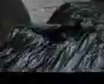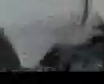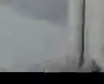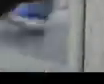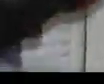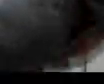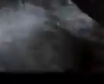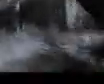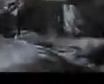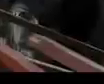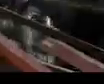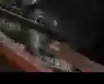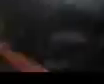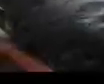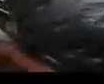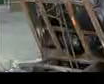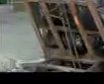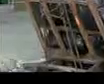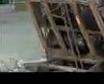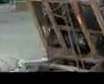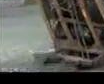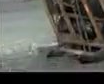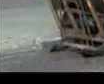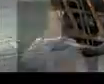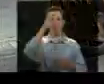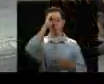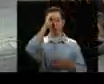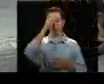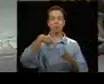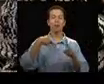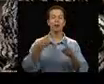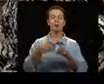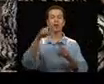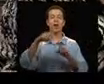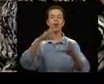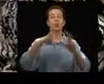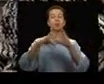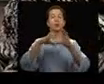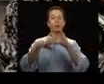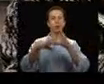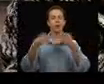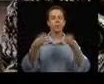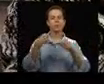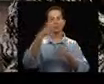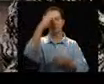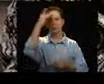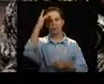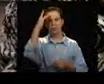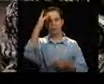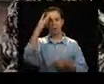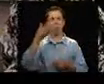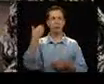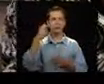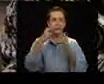Estou estou aprendendo mais a me comunicar mais